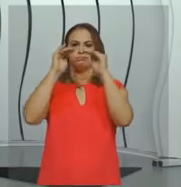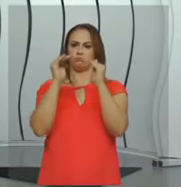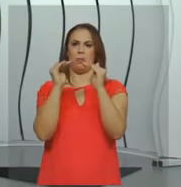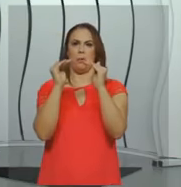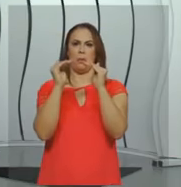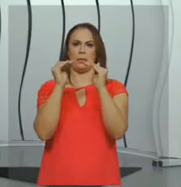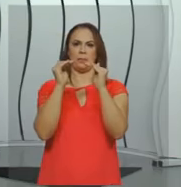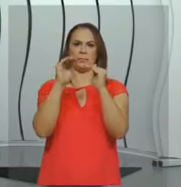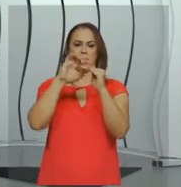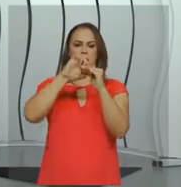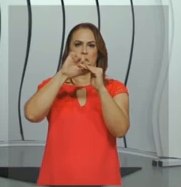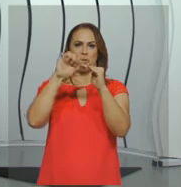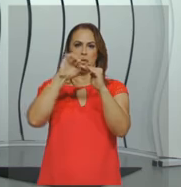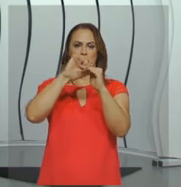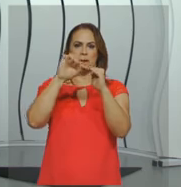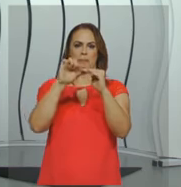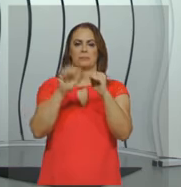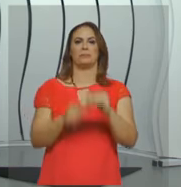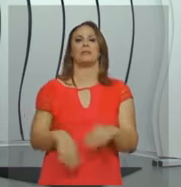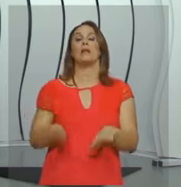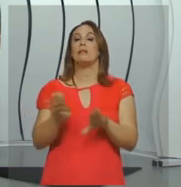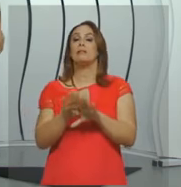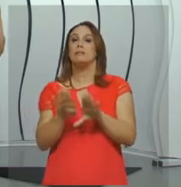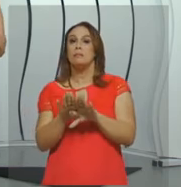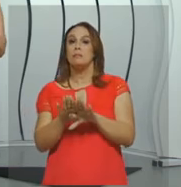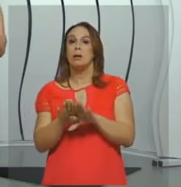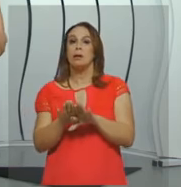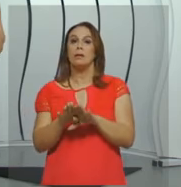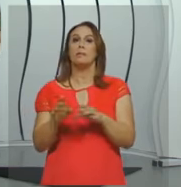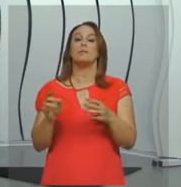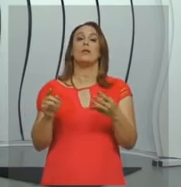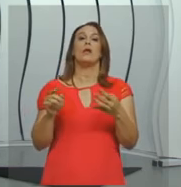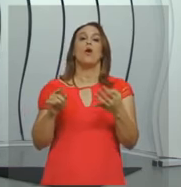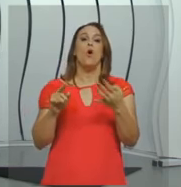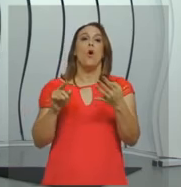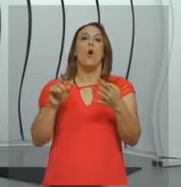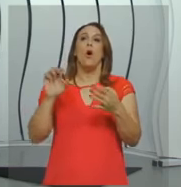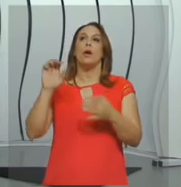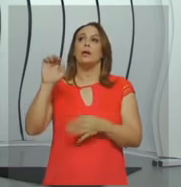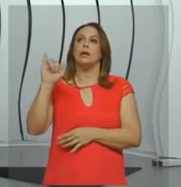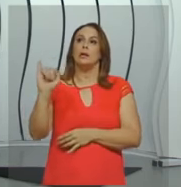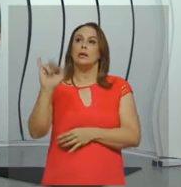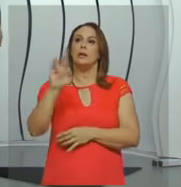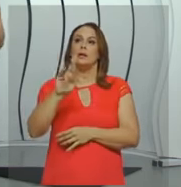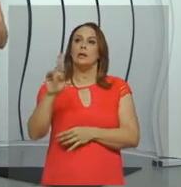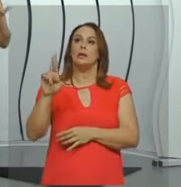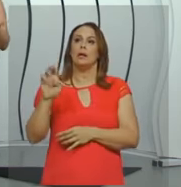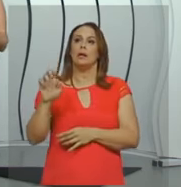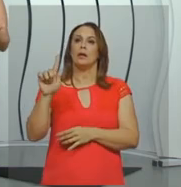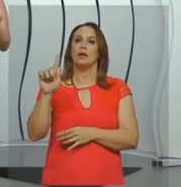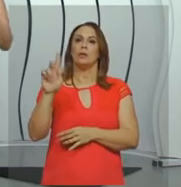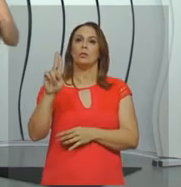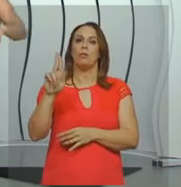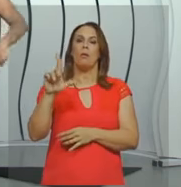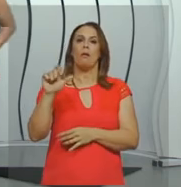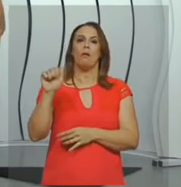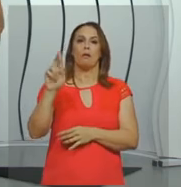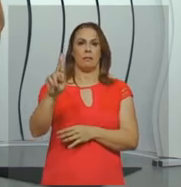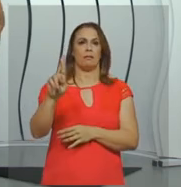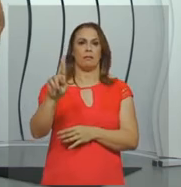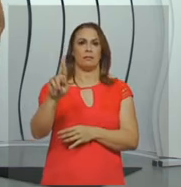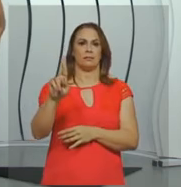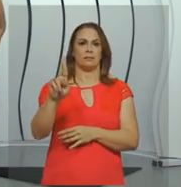bem definida, né? Uma forma irregular. Então, nós temos aqui, por exemplo, os ossos das